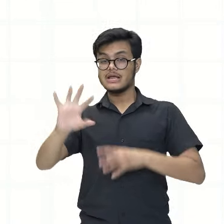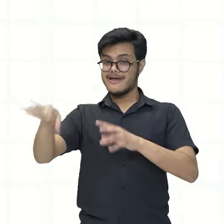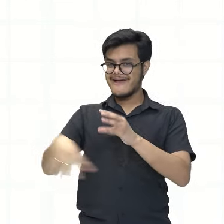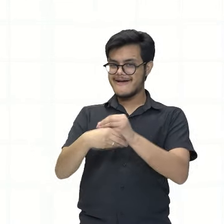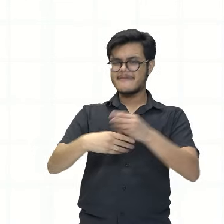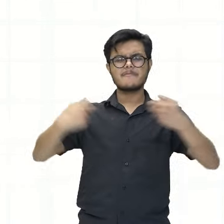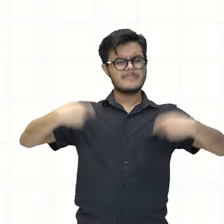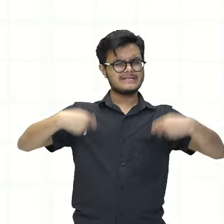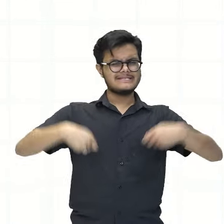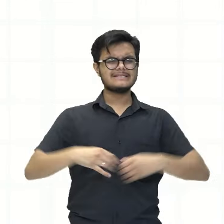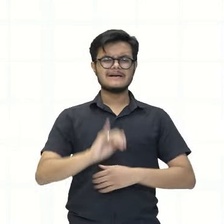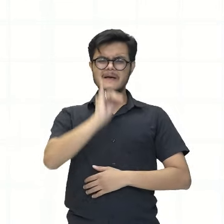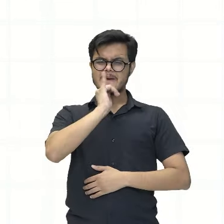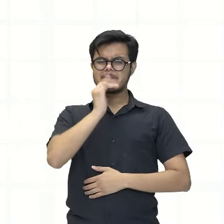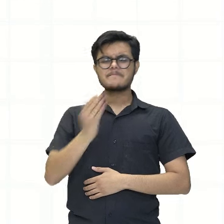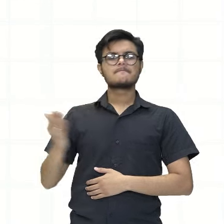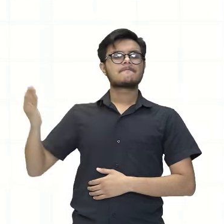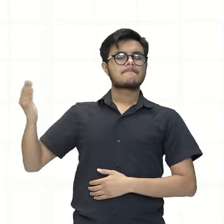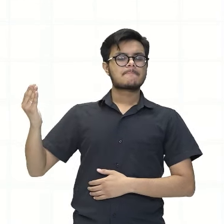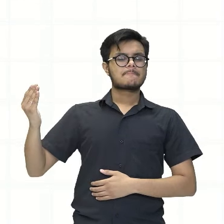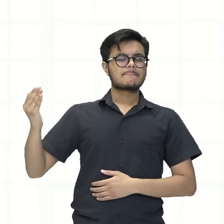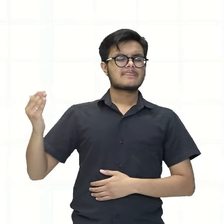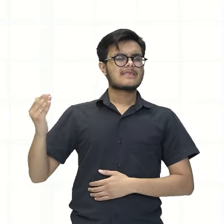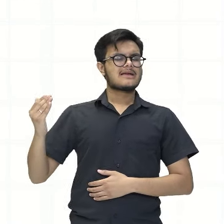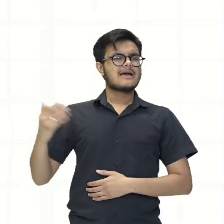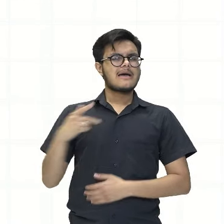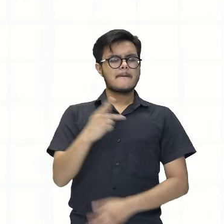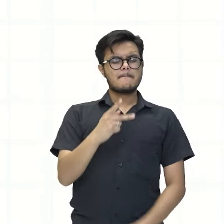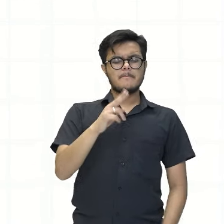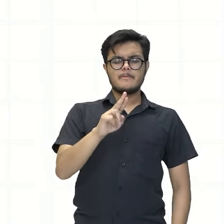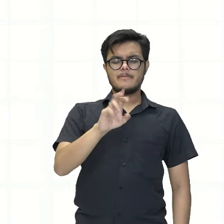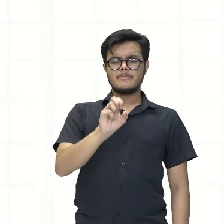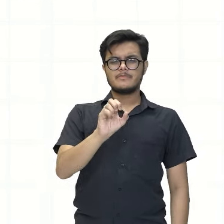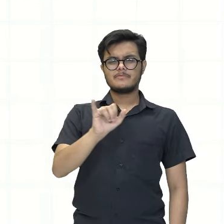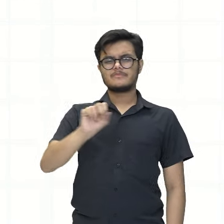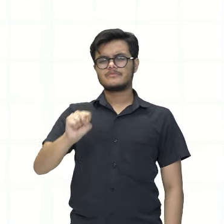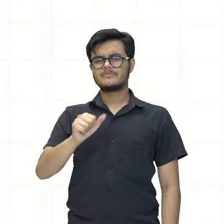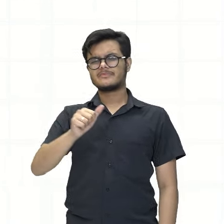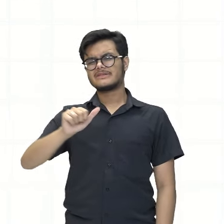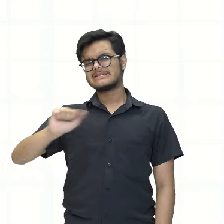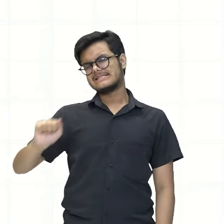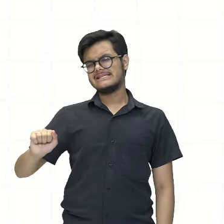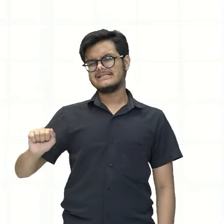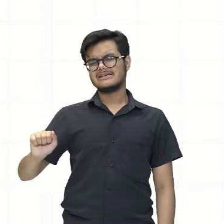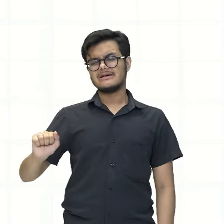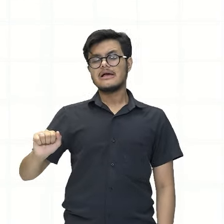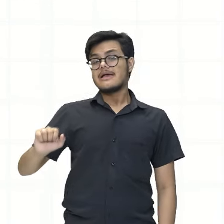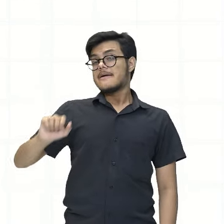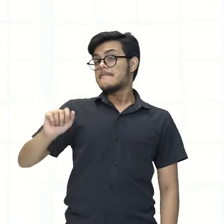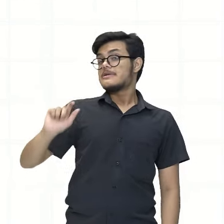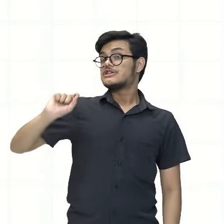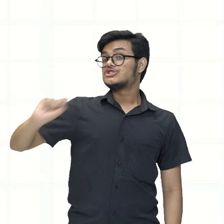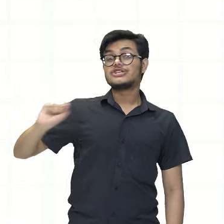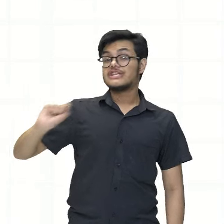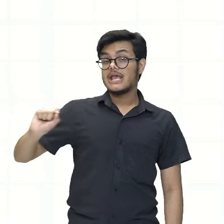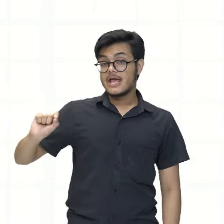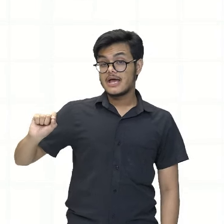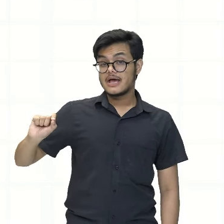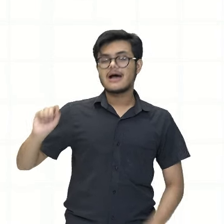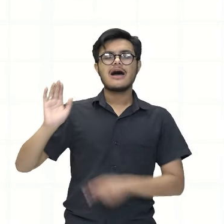olhar aqui precisa de ajuda qual é o complemento do verbo Precisar precisa de